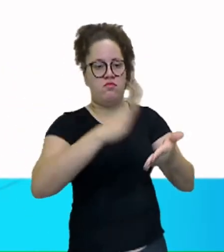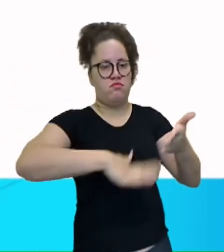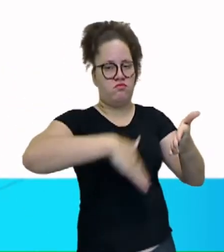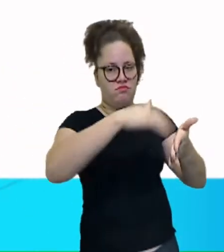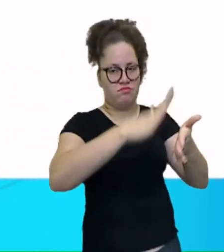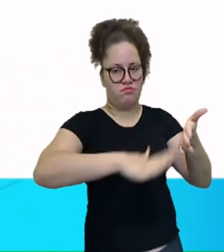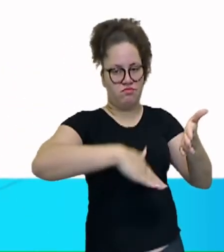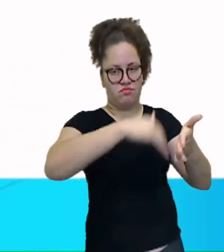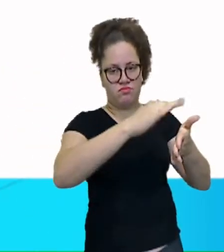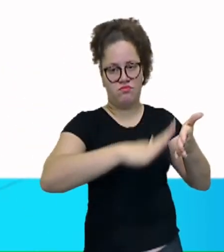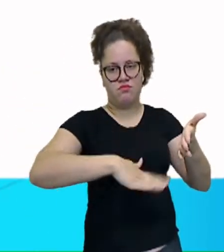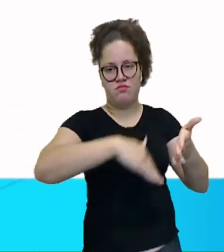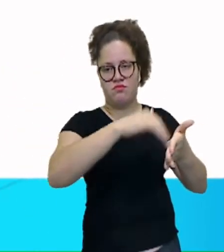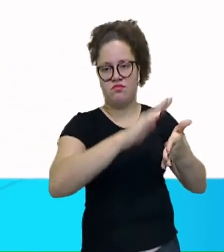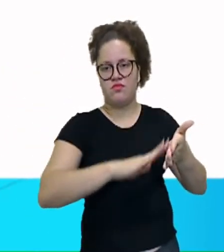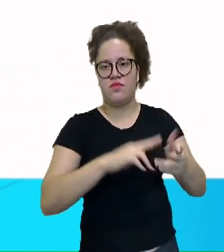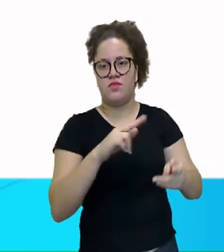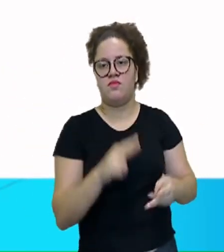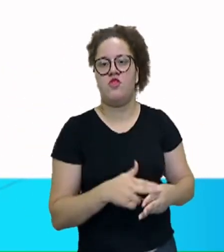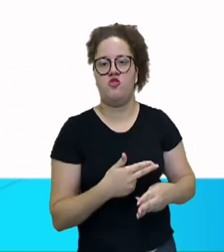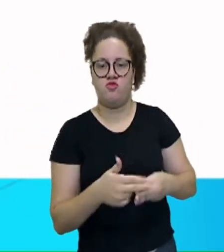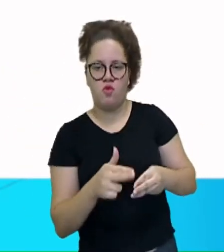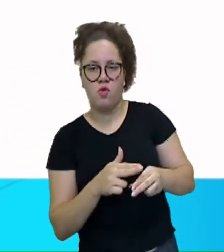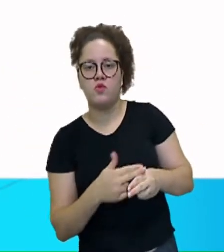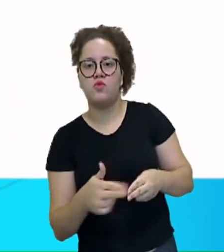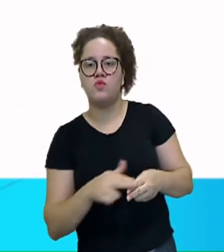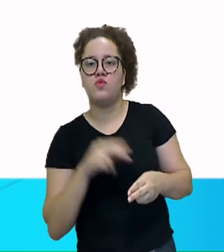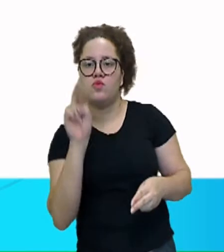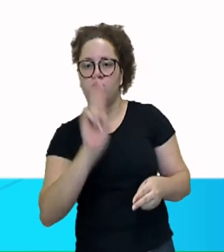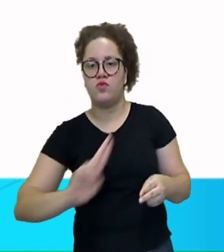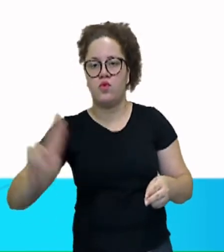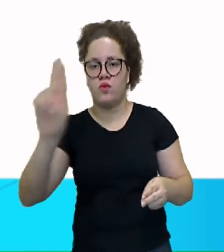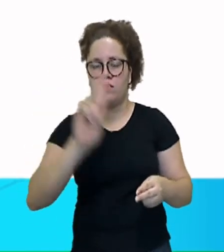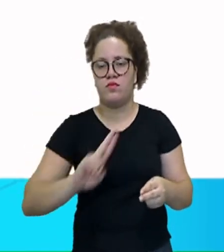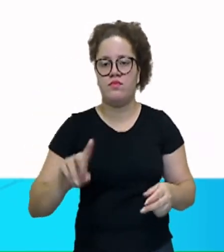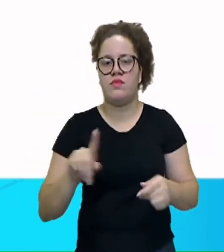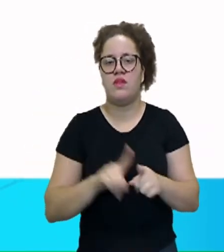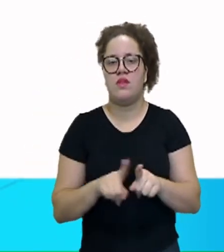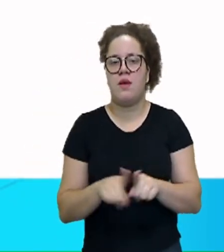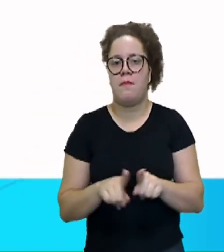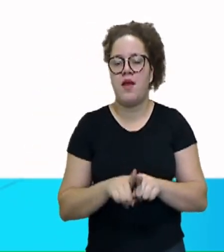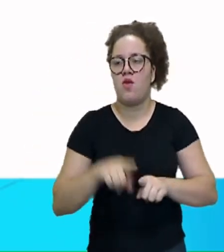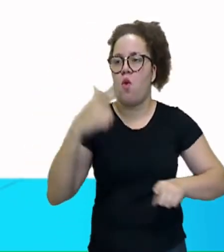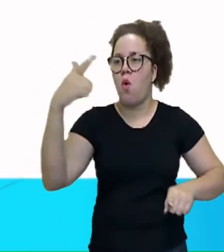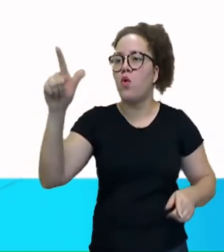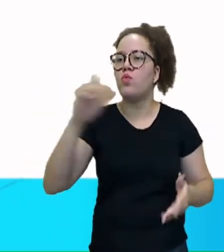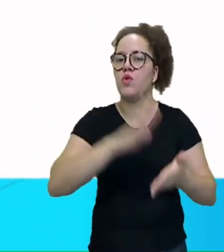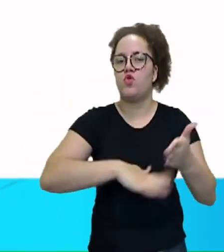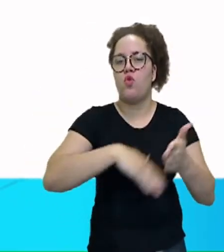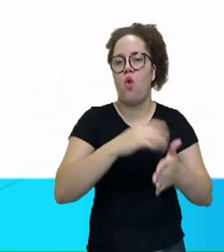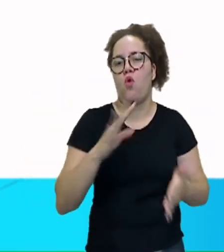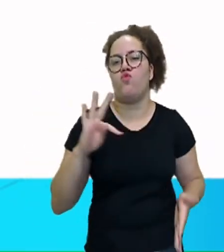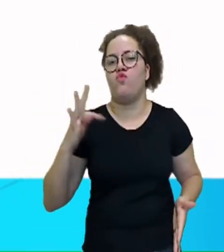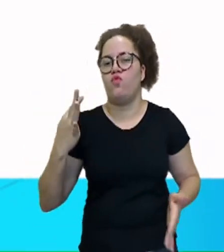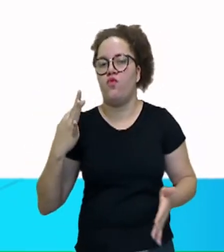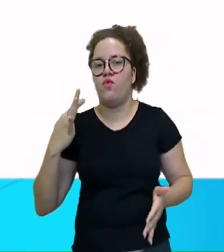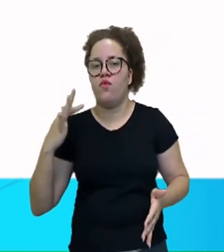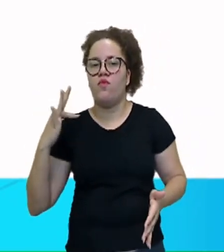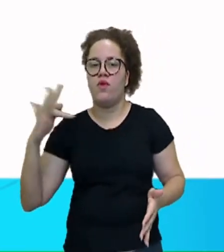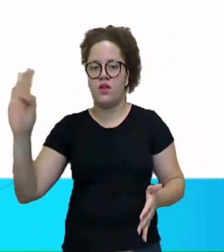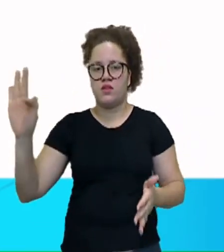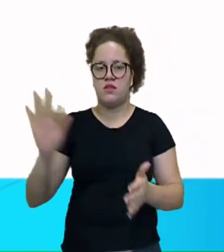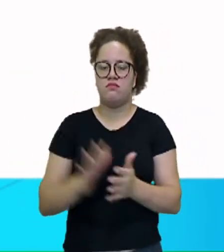psicanálise, Sigmund Freud. Muniz também recriou muitos trabalhos do pintor francês Monet. Mas observe também os